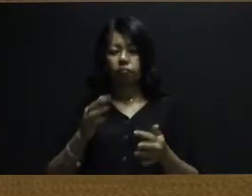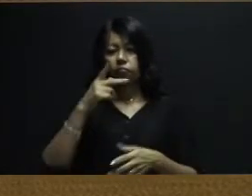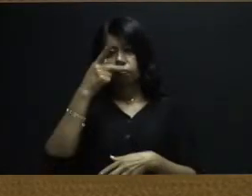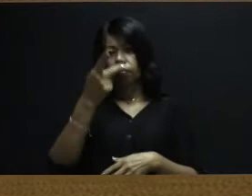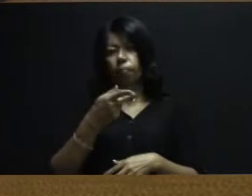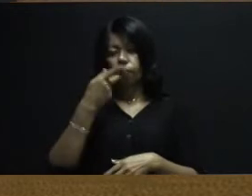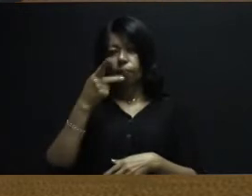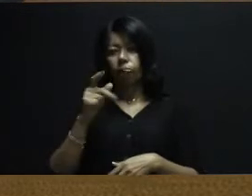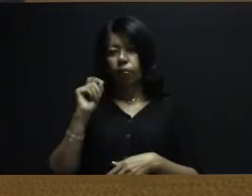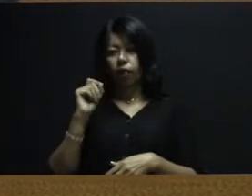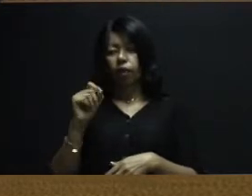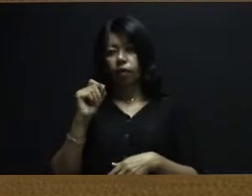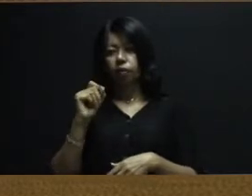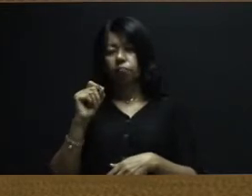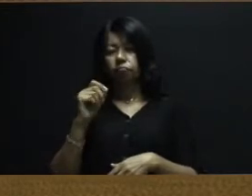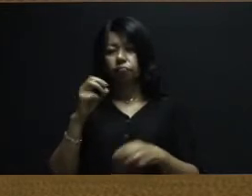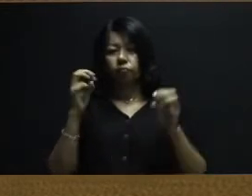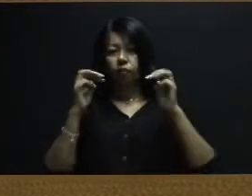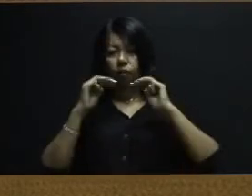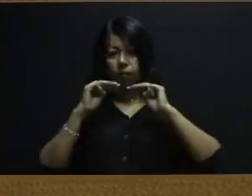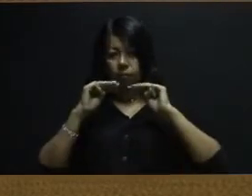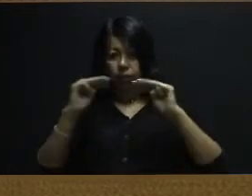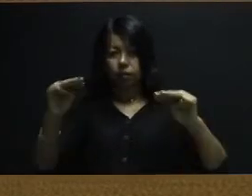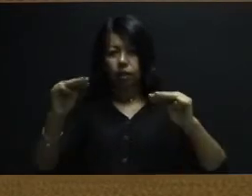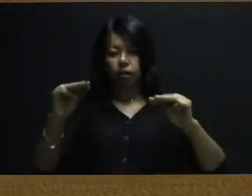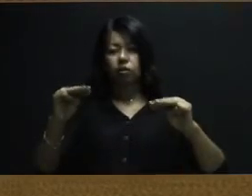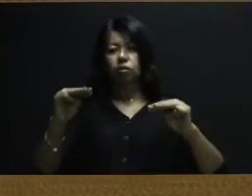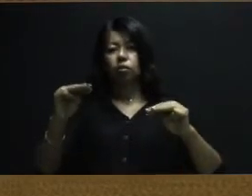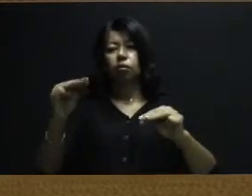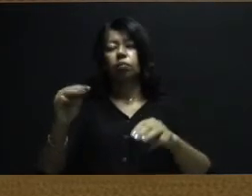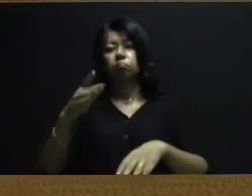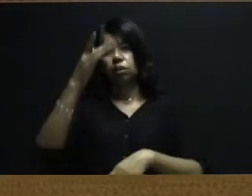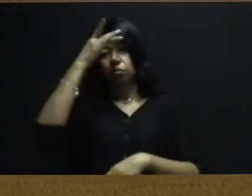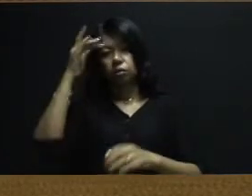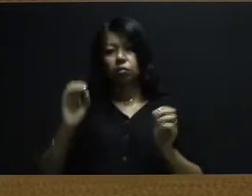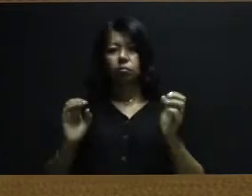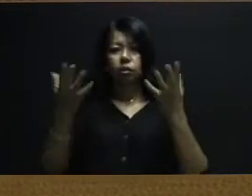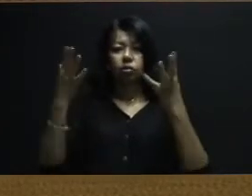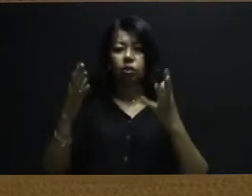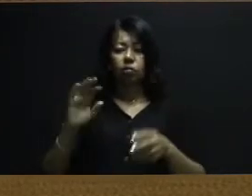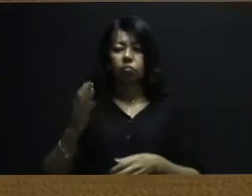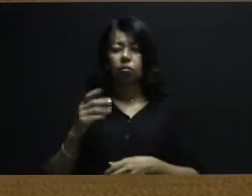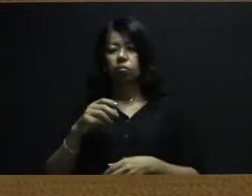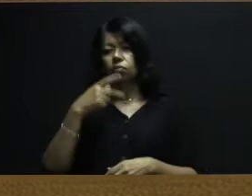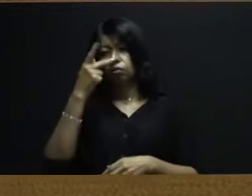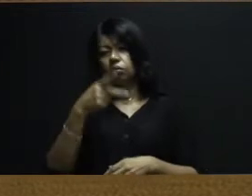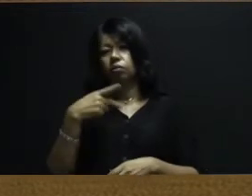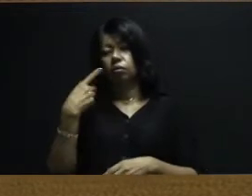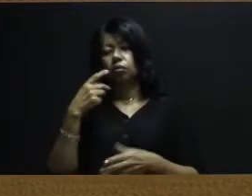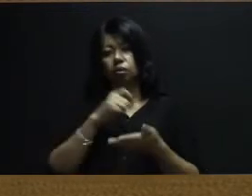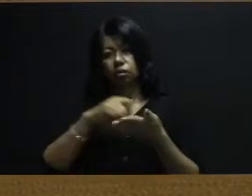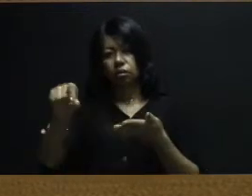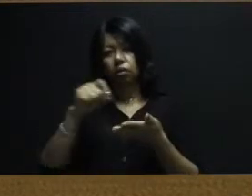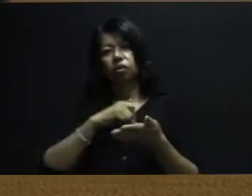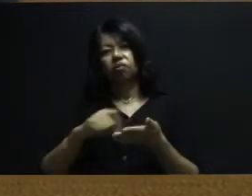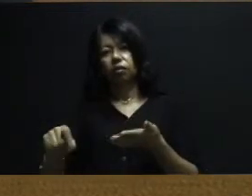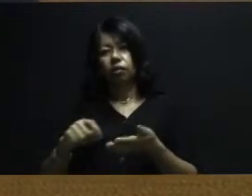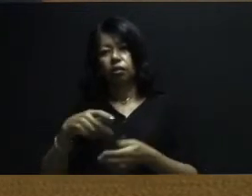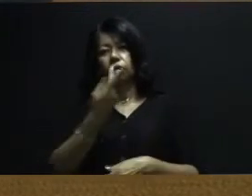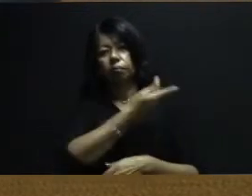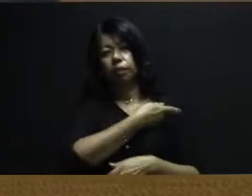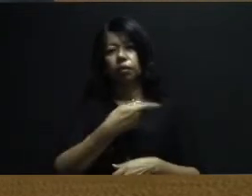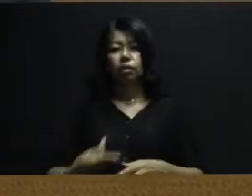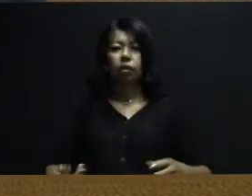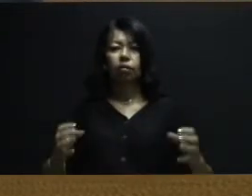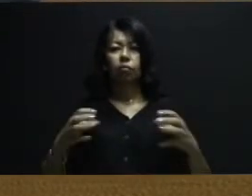deixando uma mensagem para os nossos homenageados. Quando eu escrevi meu discurso, eu sou presidente da